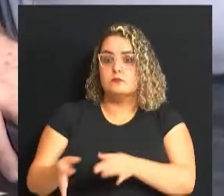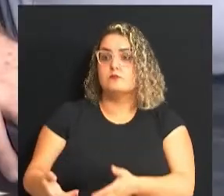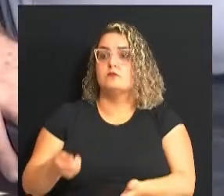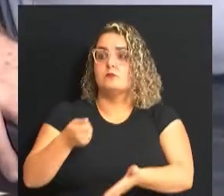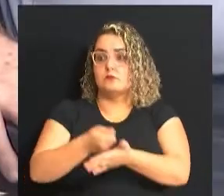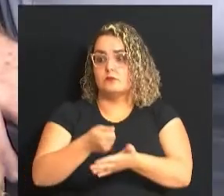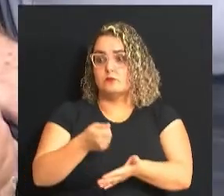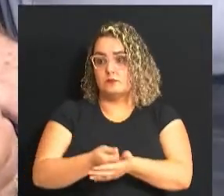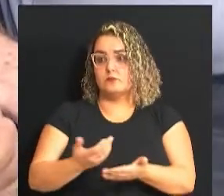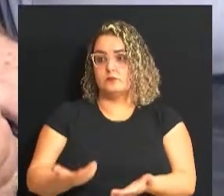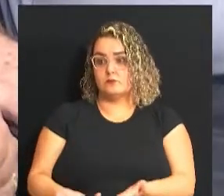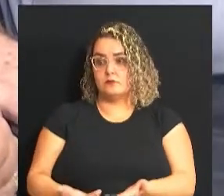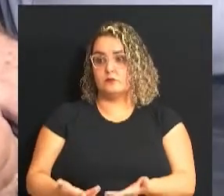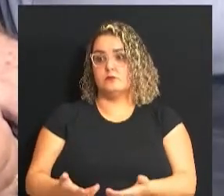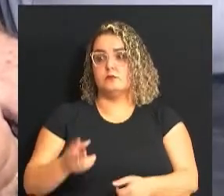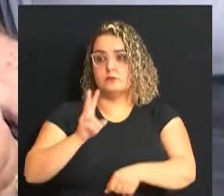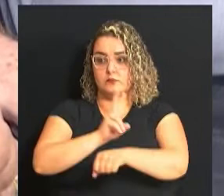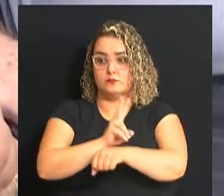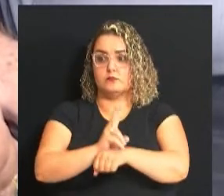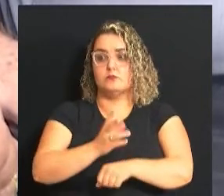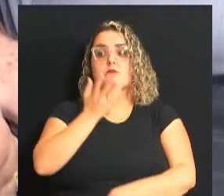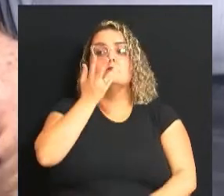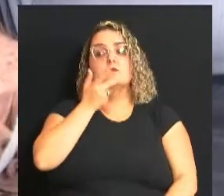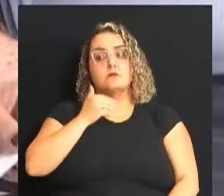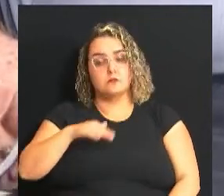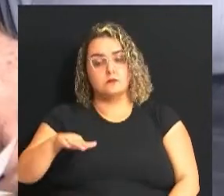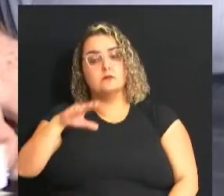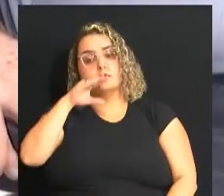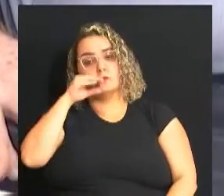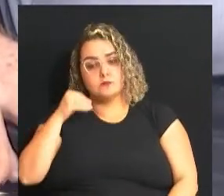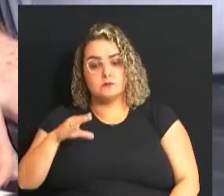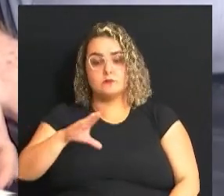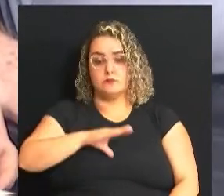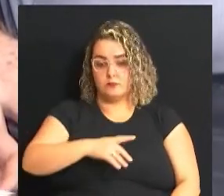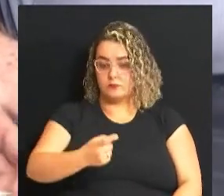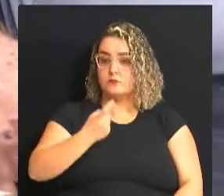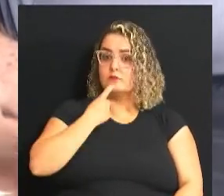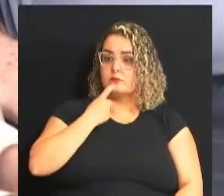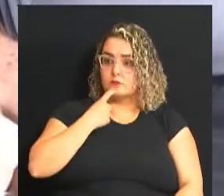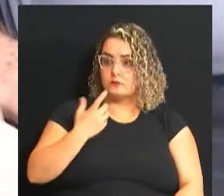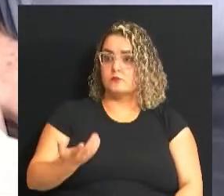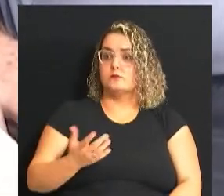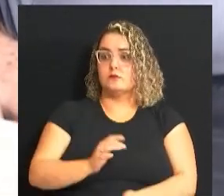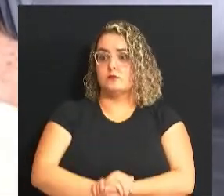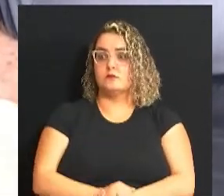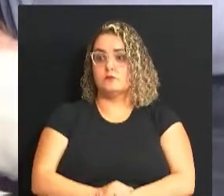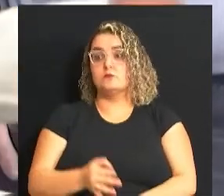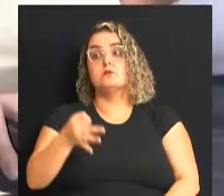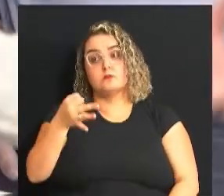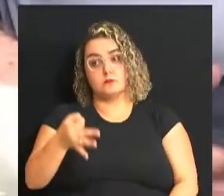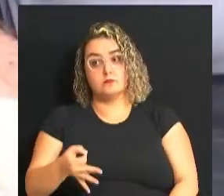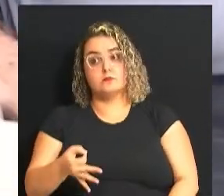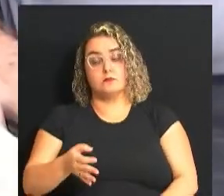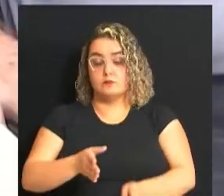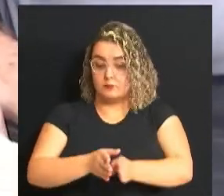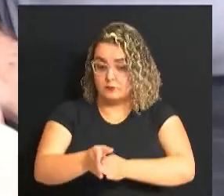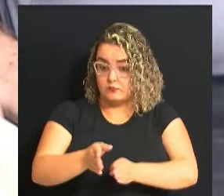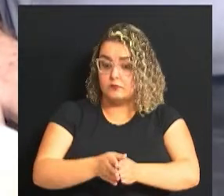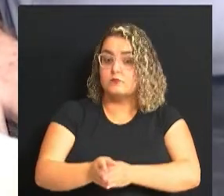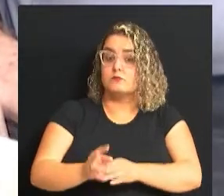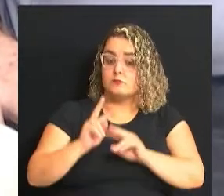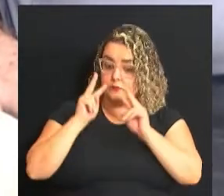garantam a proteção da criança e do adolescente no município de Campinas, certamente esse conselho reconhece